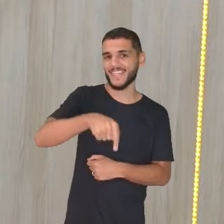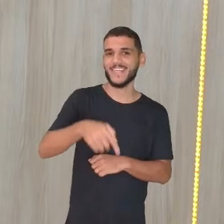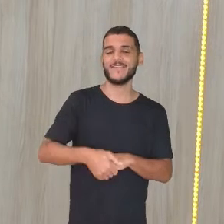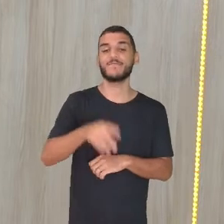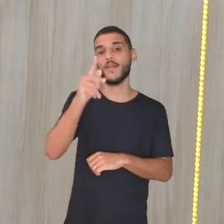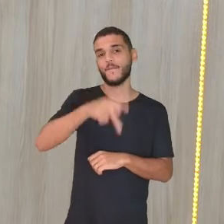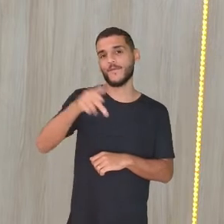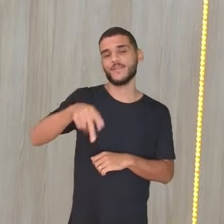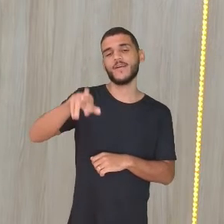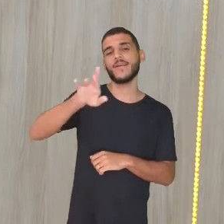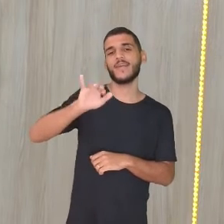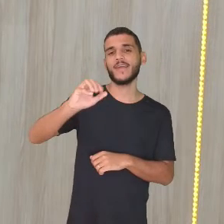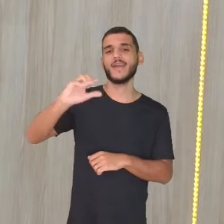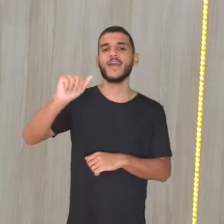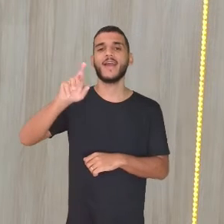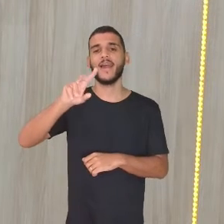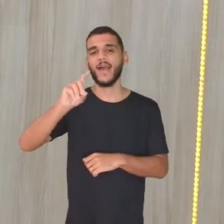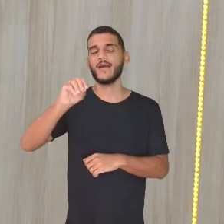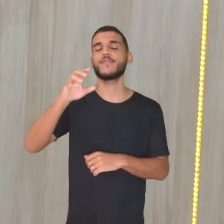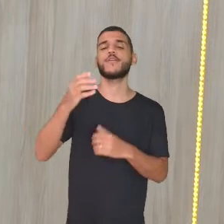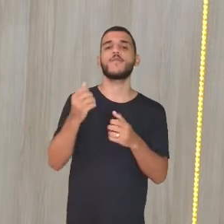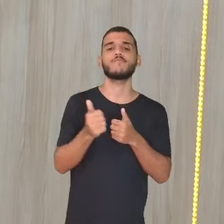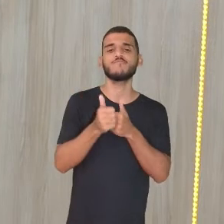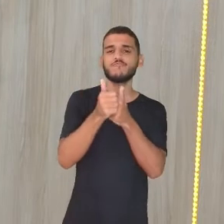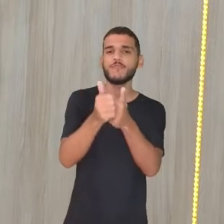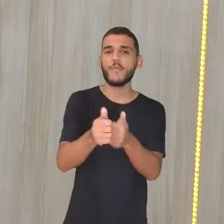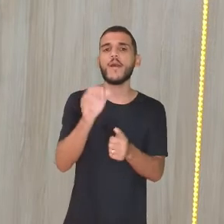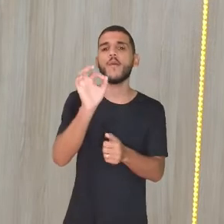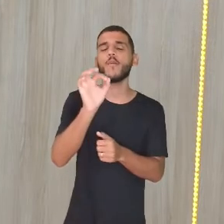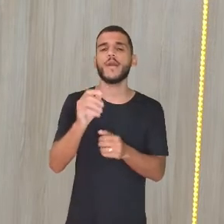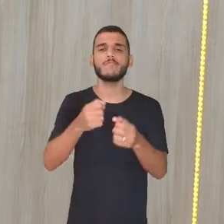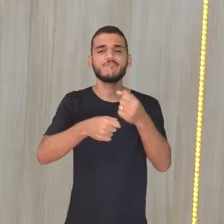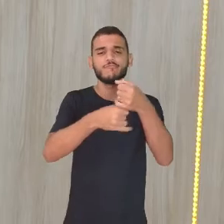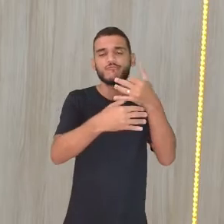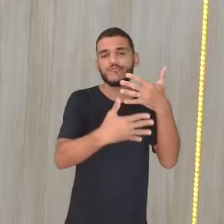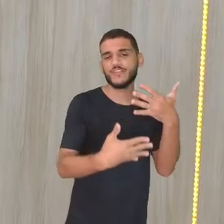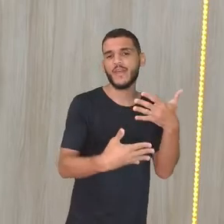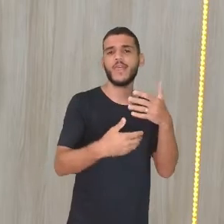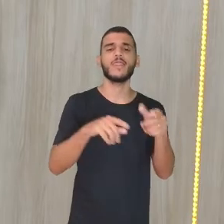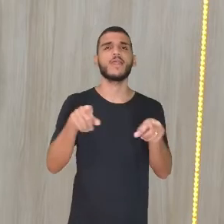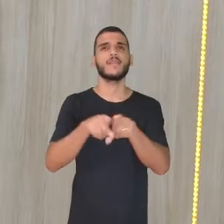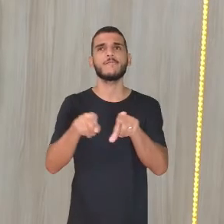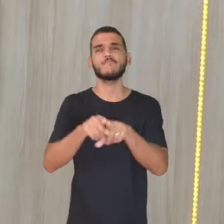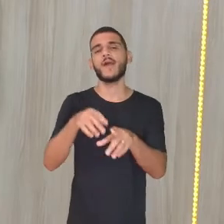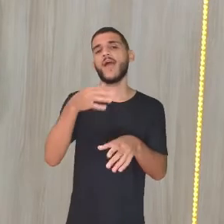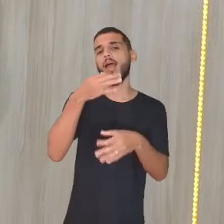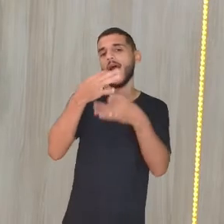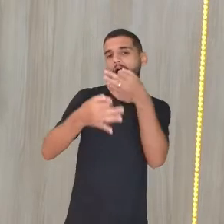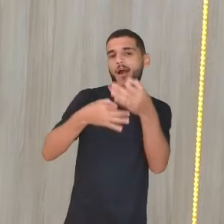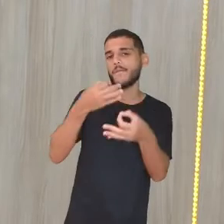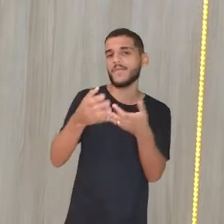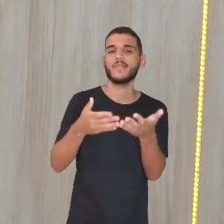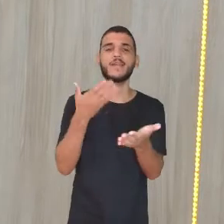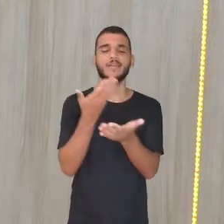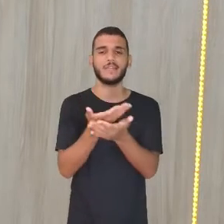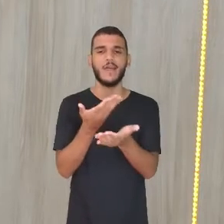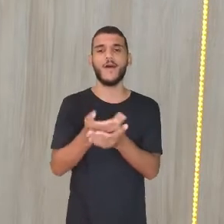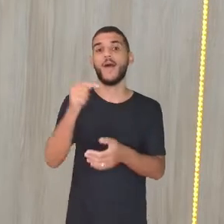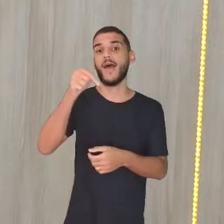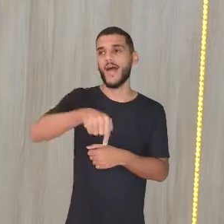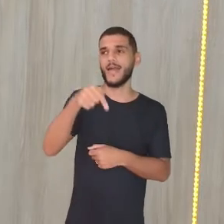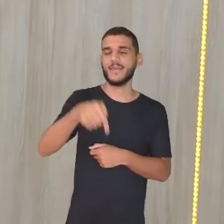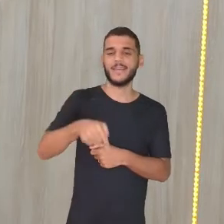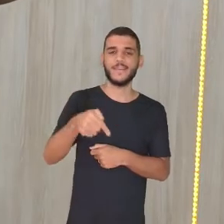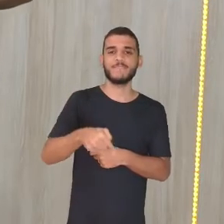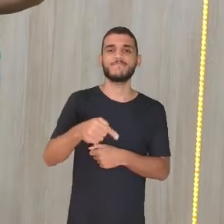Ricardinho está ali para acompanhar o chat, fazer comentários da aula, certo? Aqui